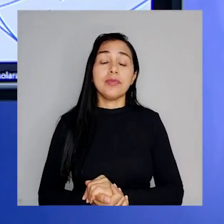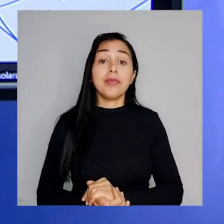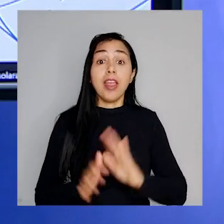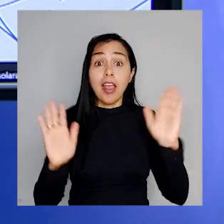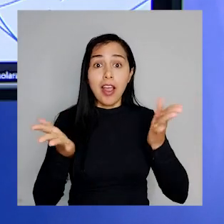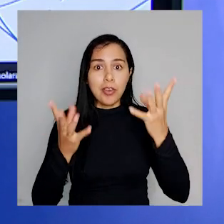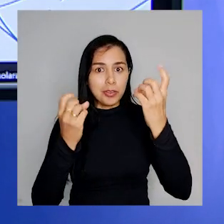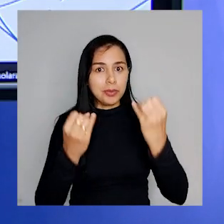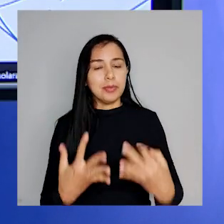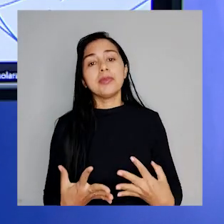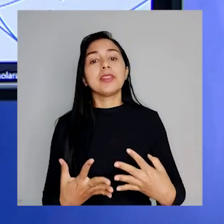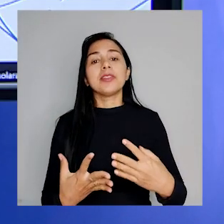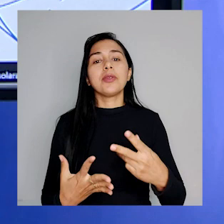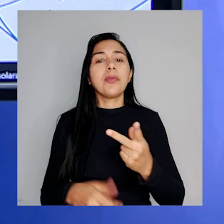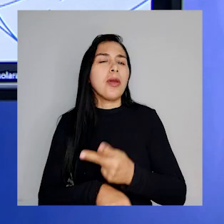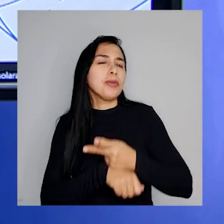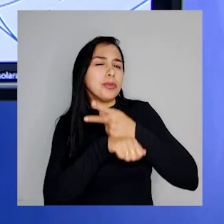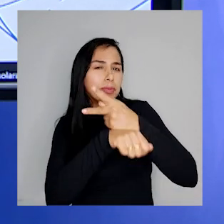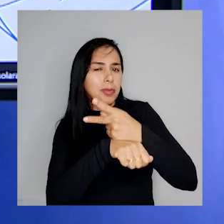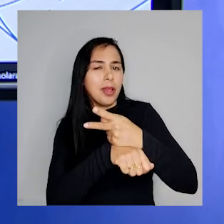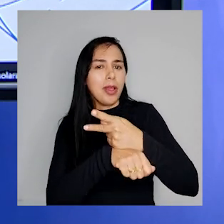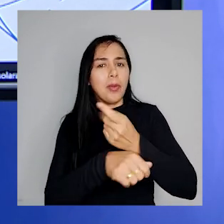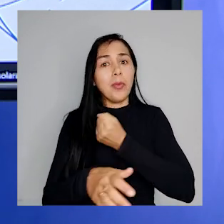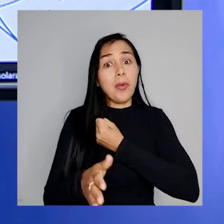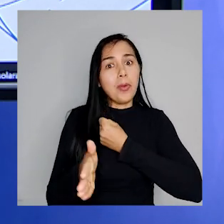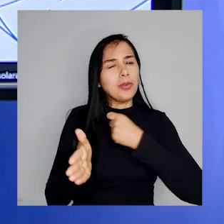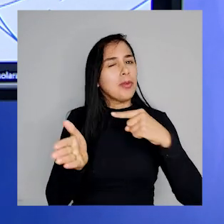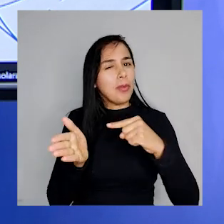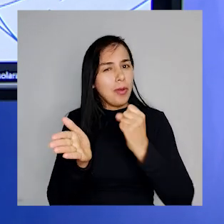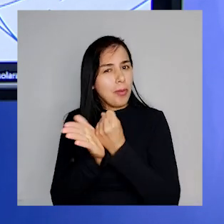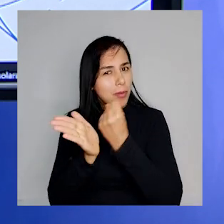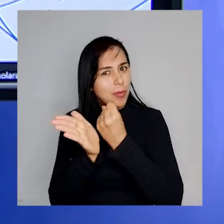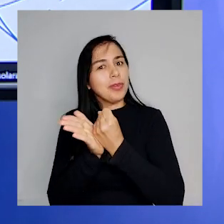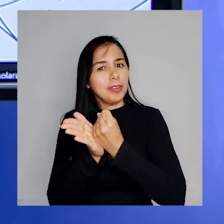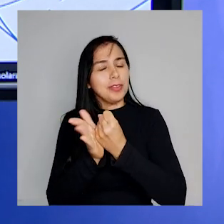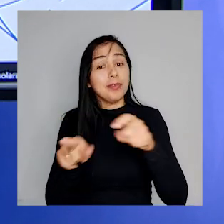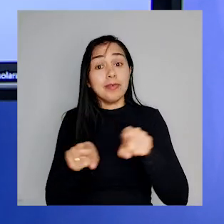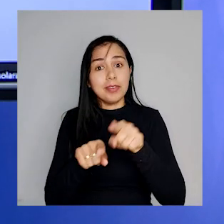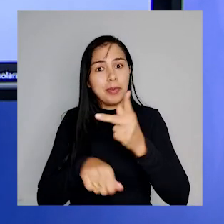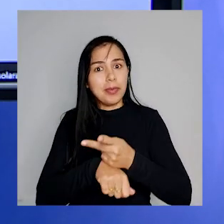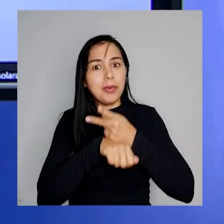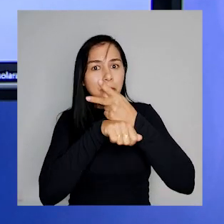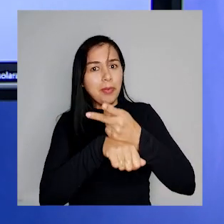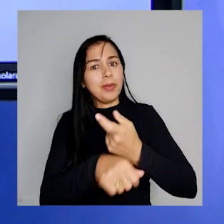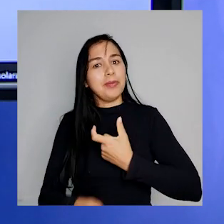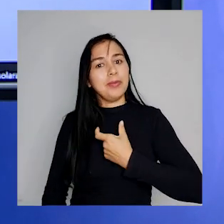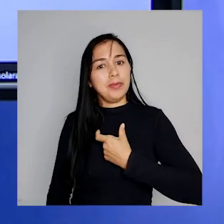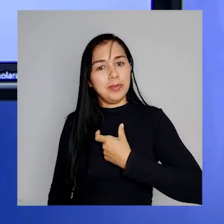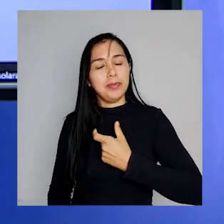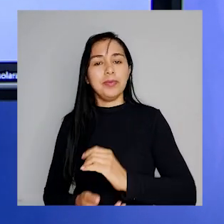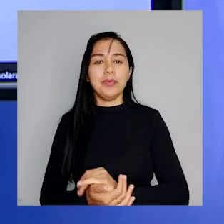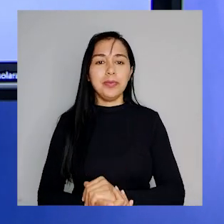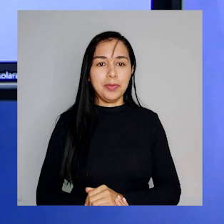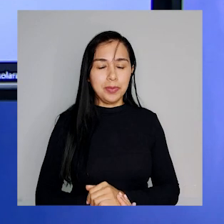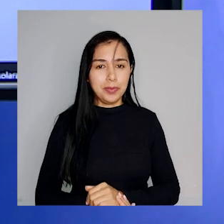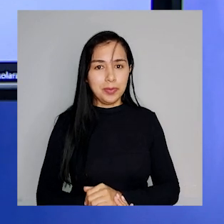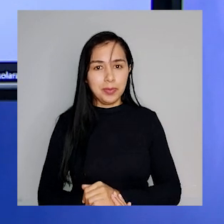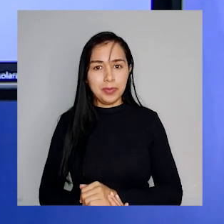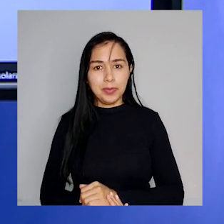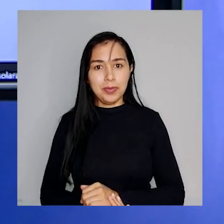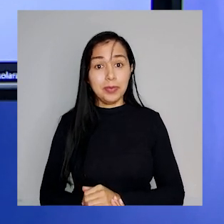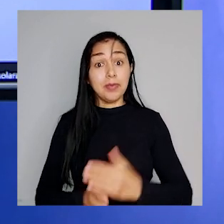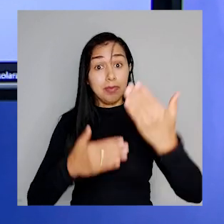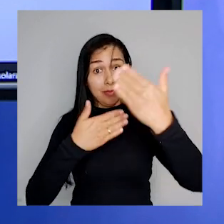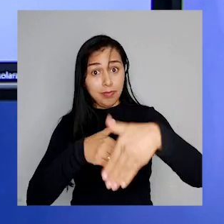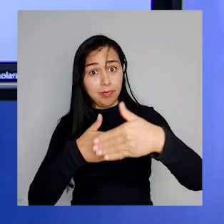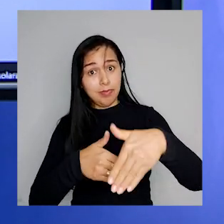mais sobre pontuação da prova, né, e falar um pouco sobre medalhas também. Então, ó, a nossa prova, como a